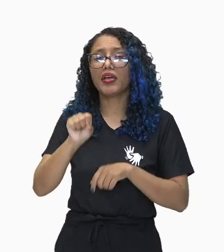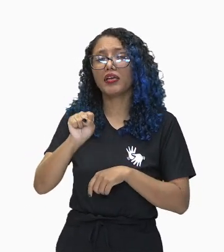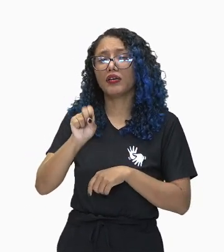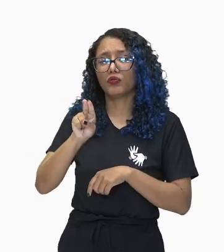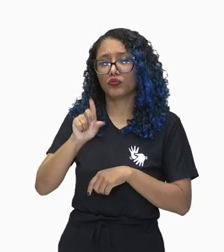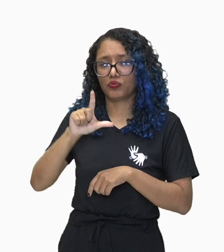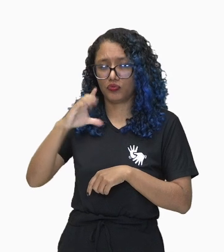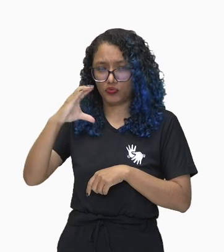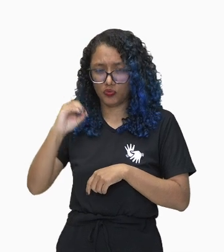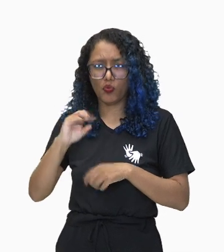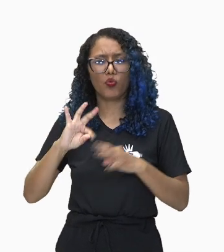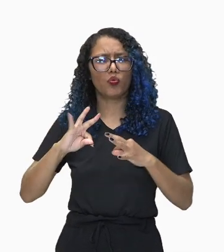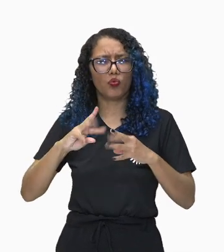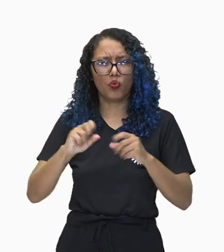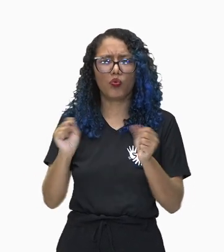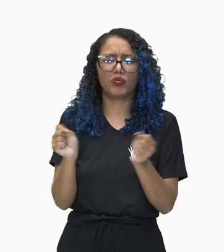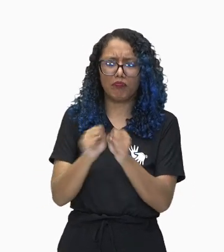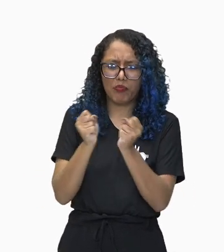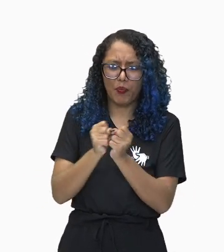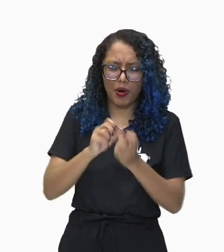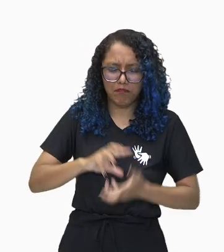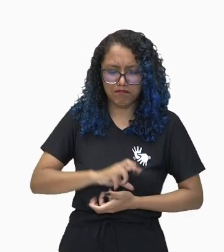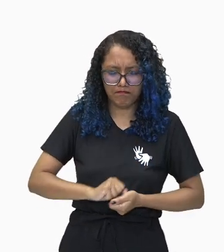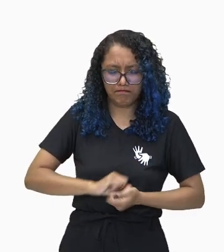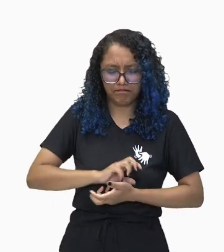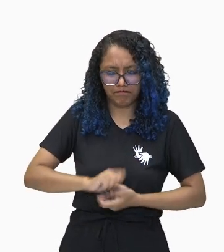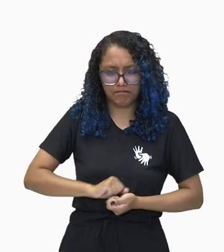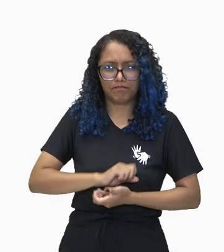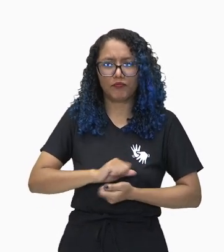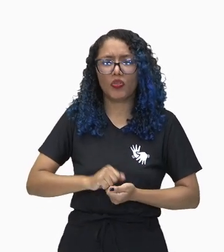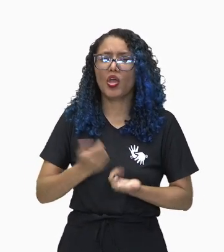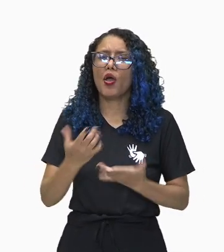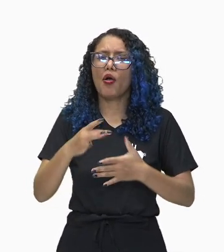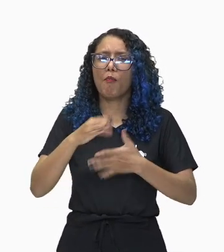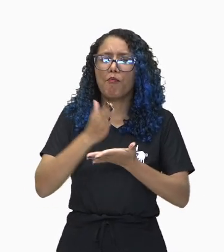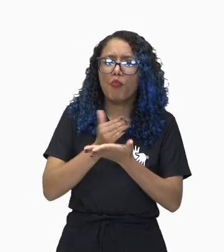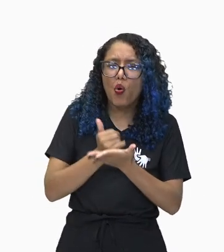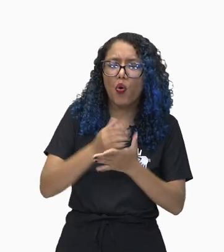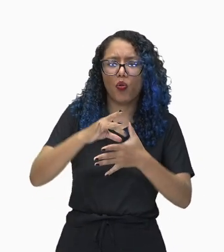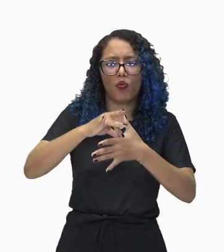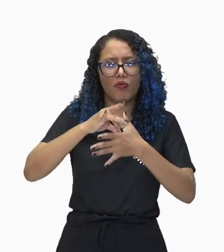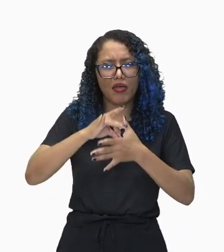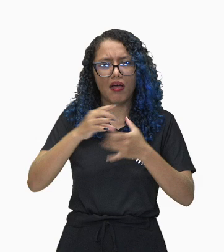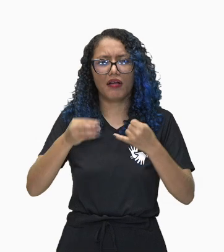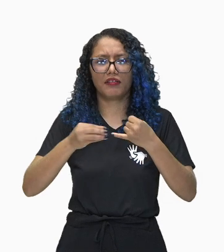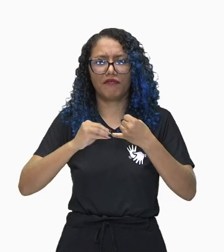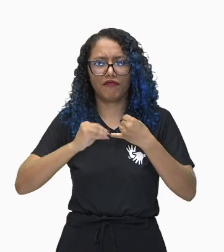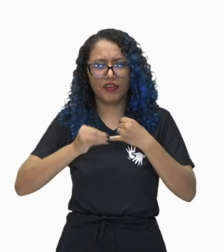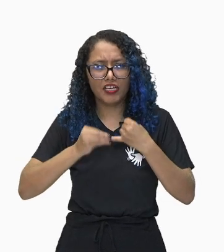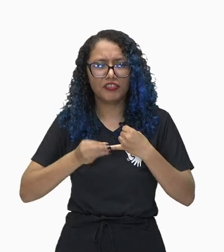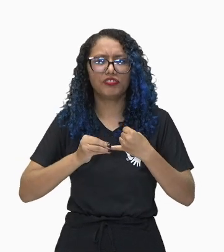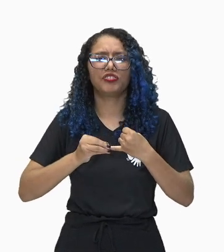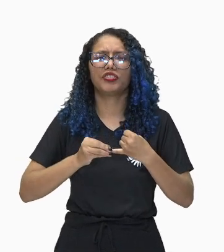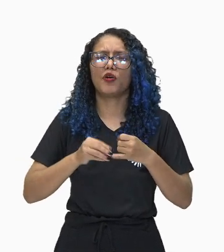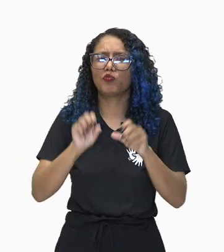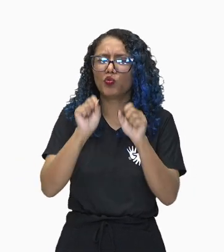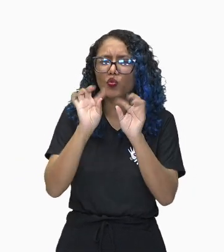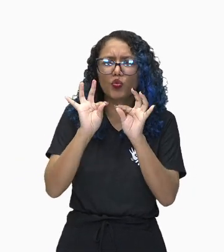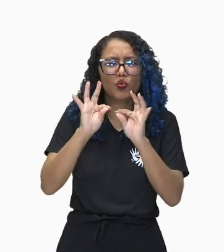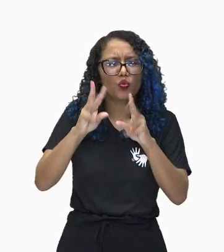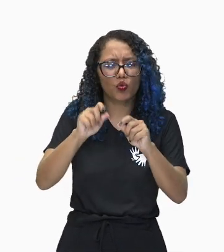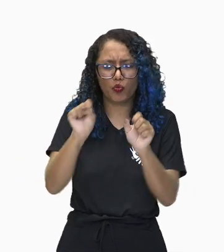as proteínas que tem no bolo, que tem na carne, que tem no feijão, vão ser quebradas em unidades